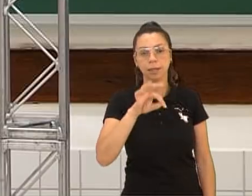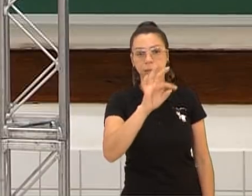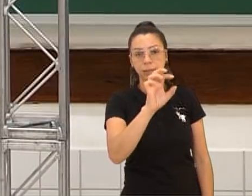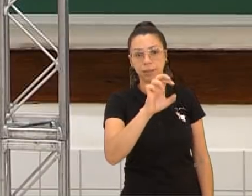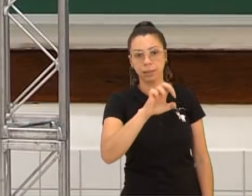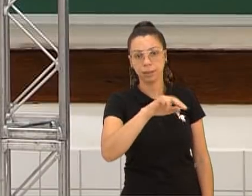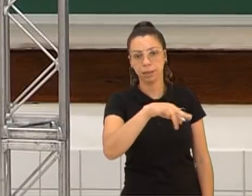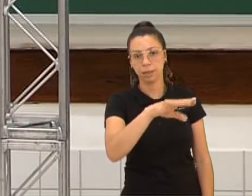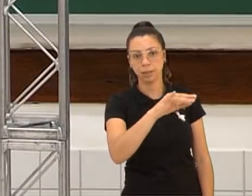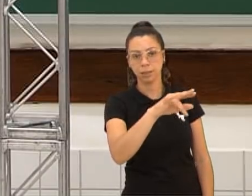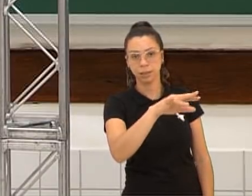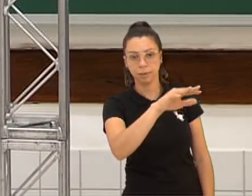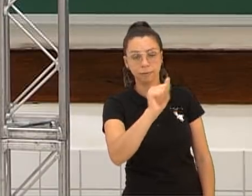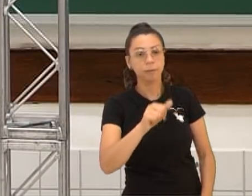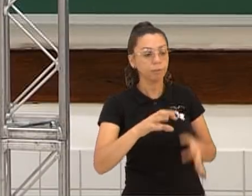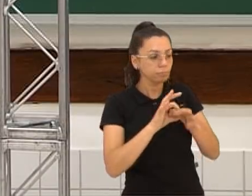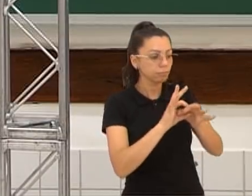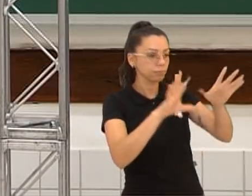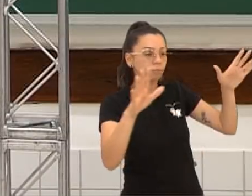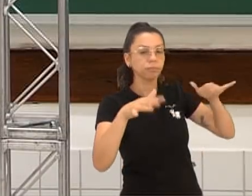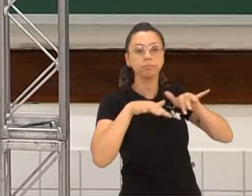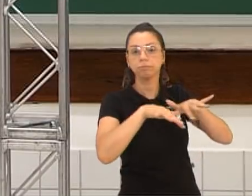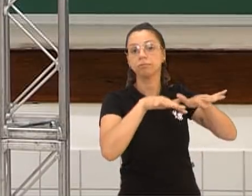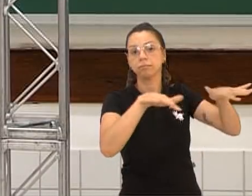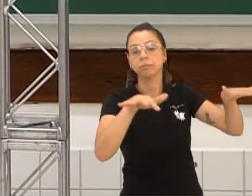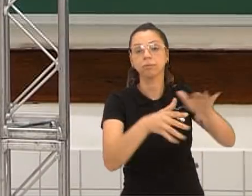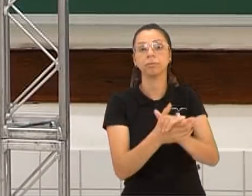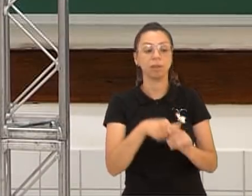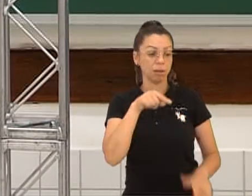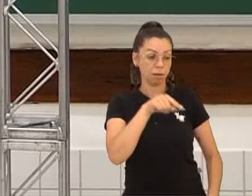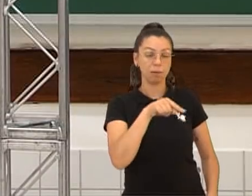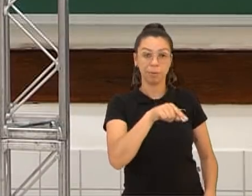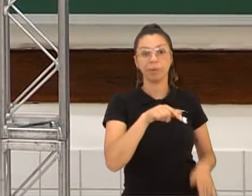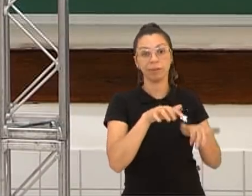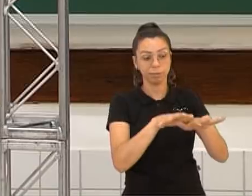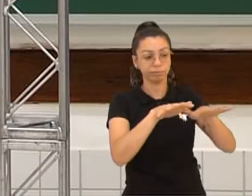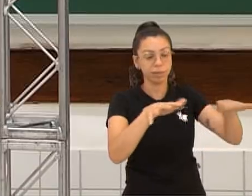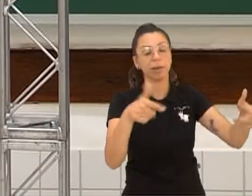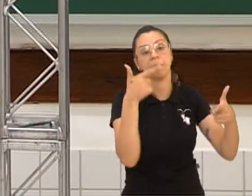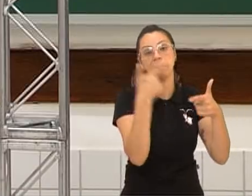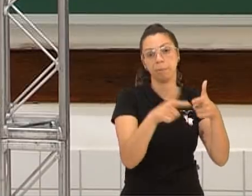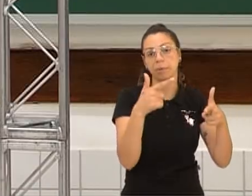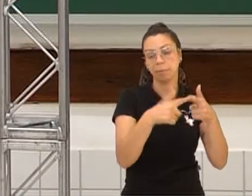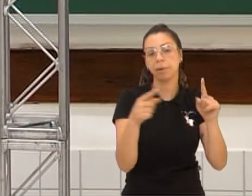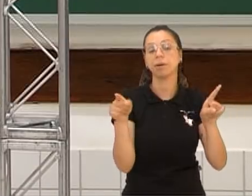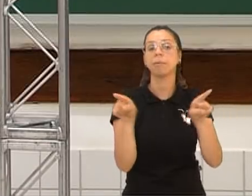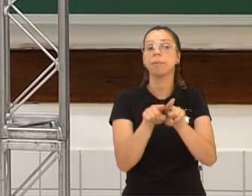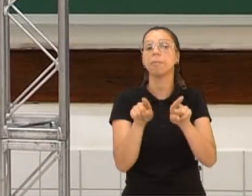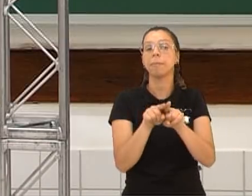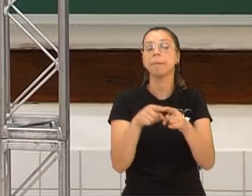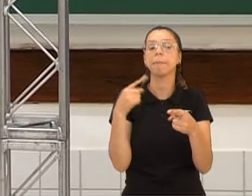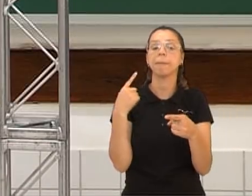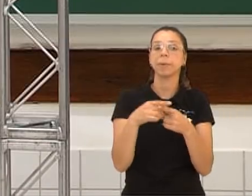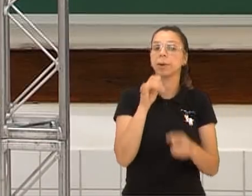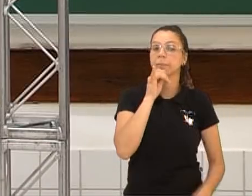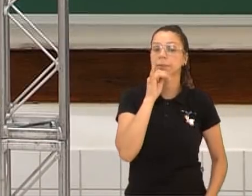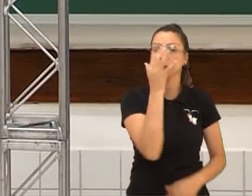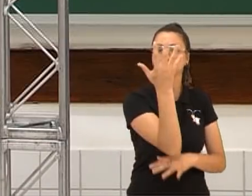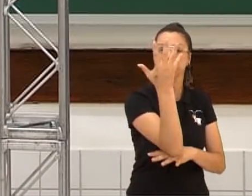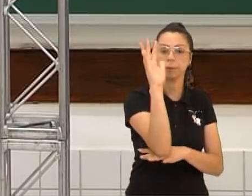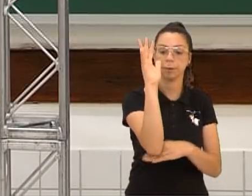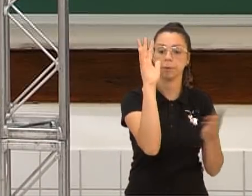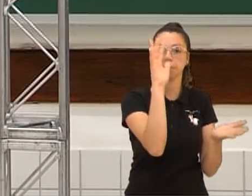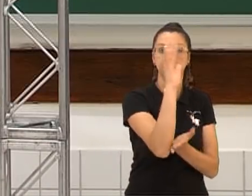soltos. A pecuária extensiva traz problemas ao meio ambiente, infelizmente, o desmatamento para a produção de áreas